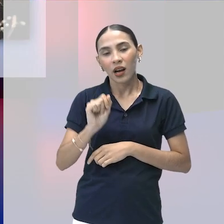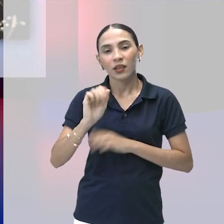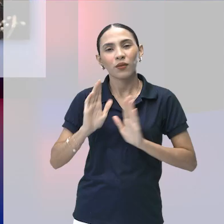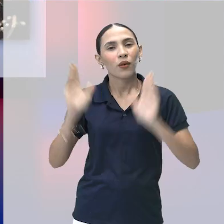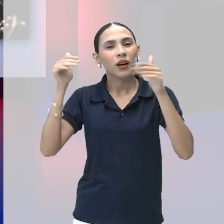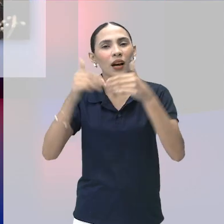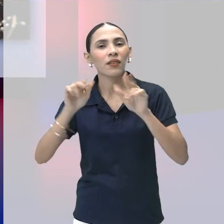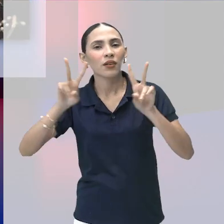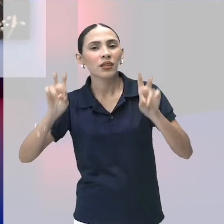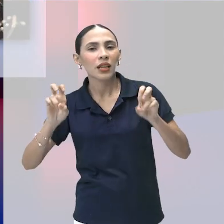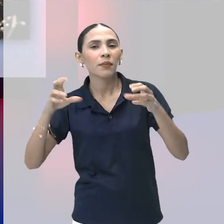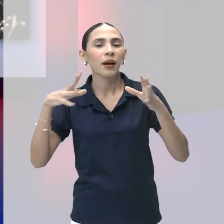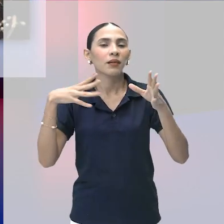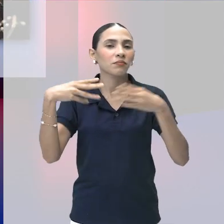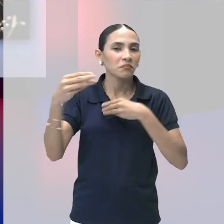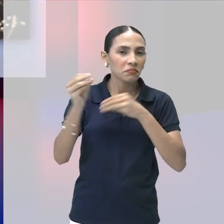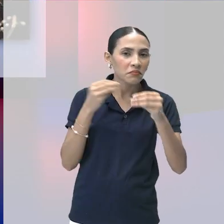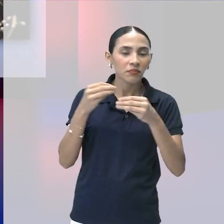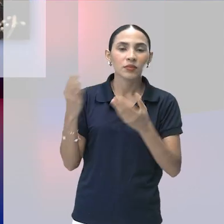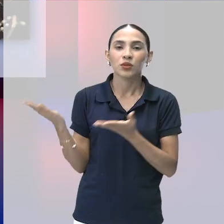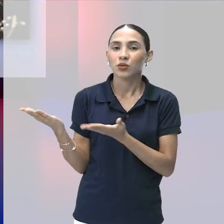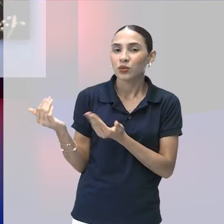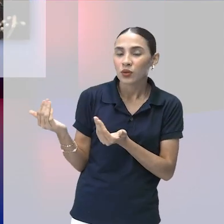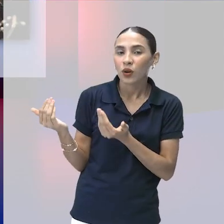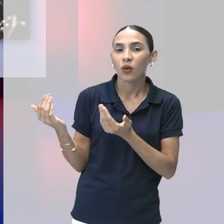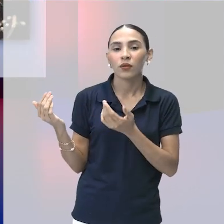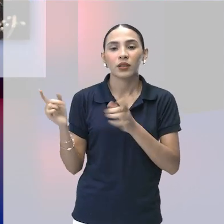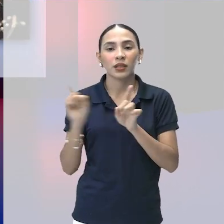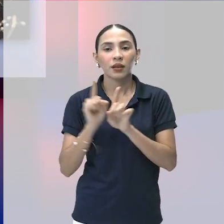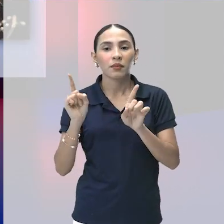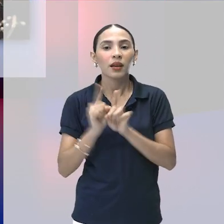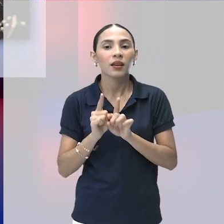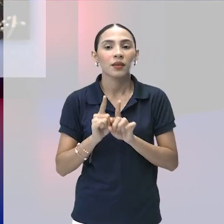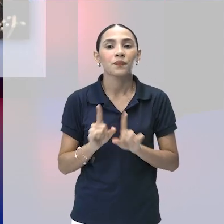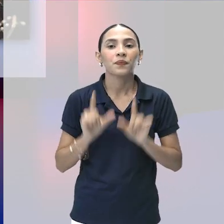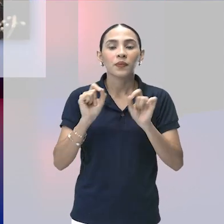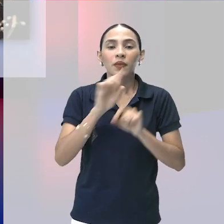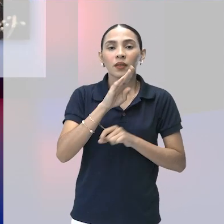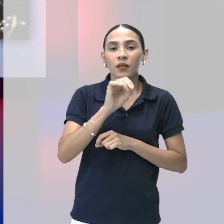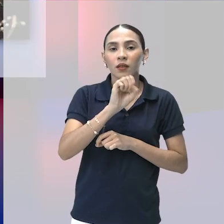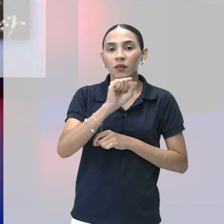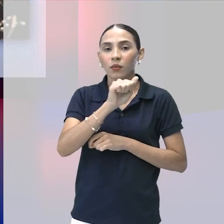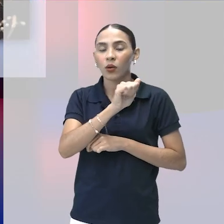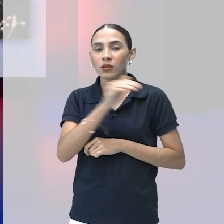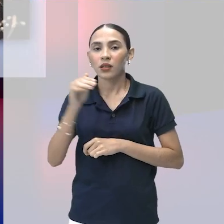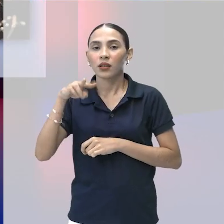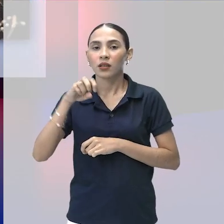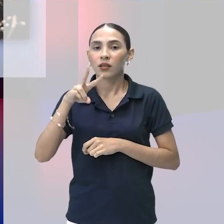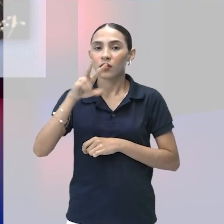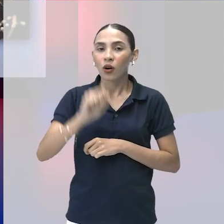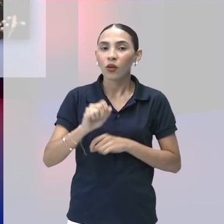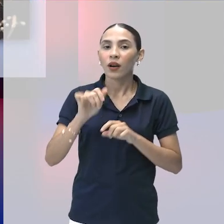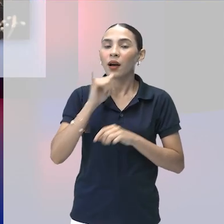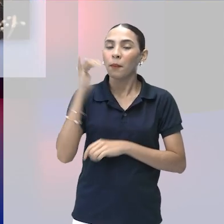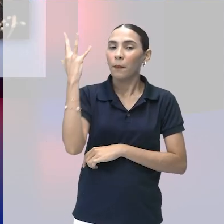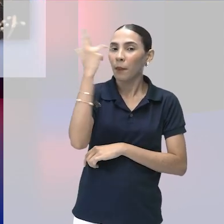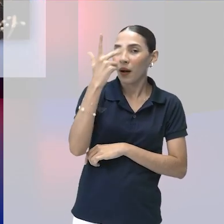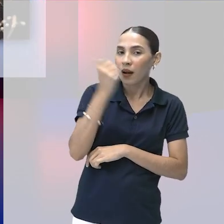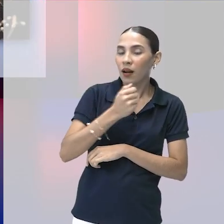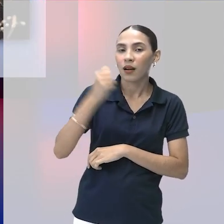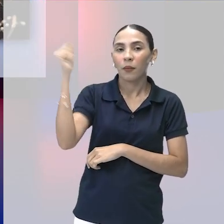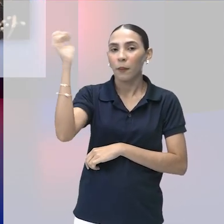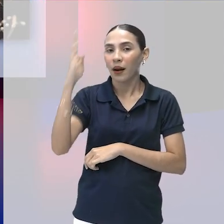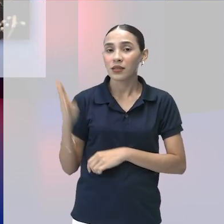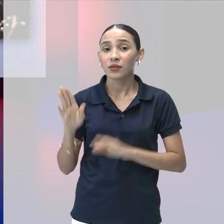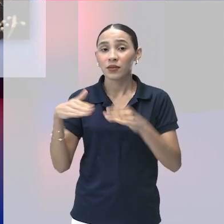né? Falavam, por exemplo, Jovem Guarda da adolescência, e a Bossa Nova falava sobre a beleza do Brasil.